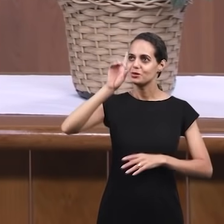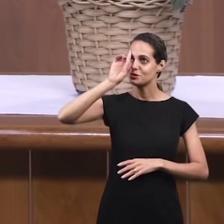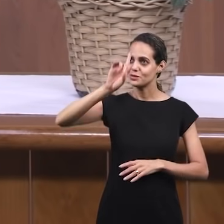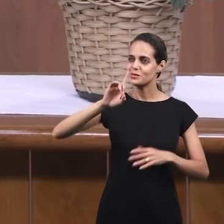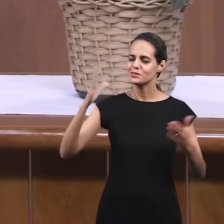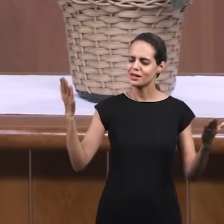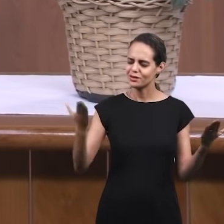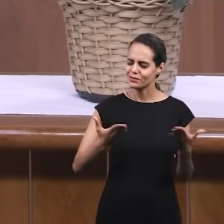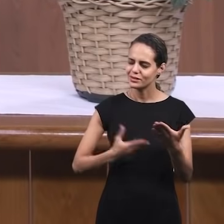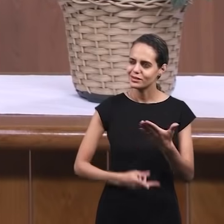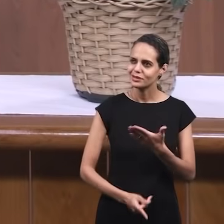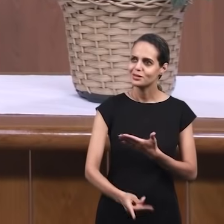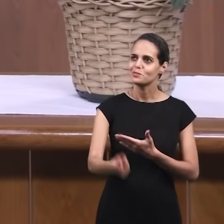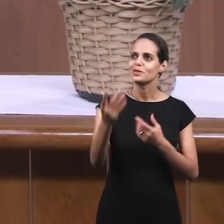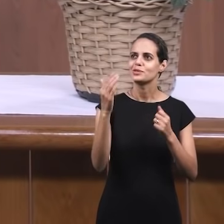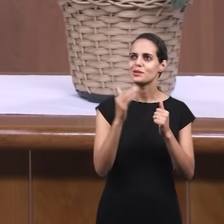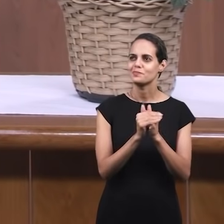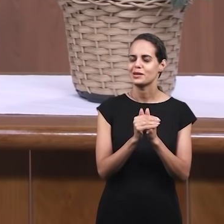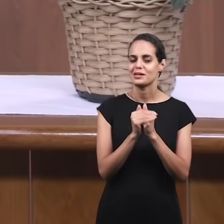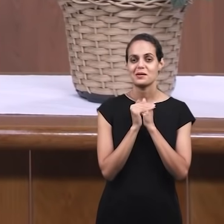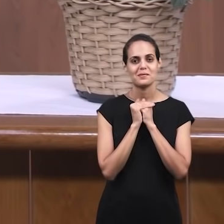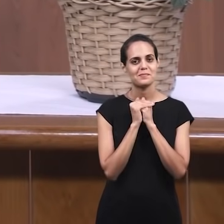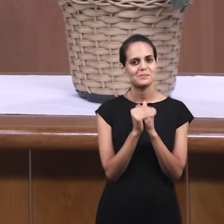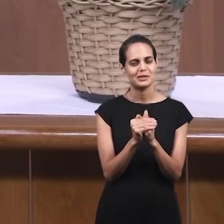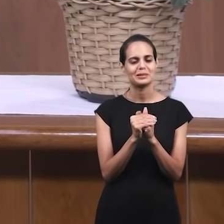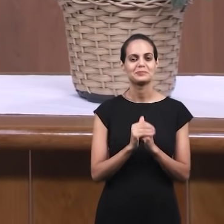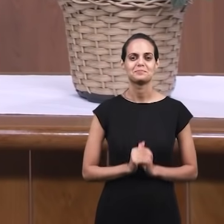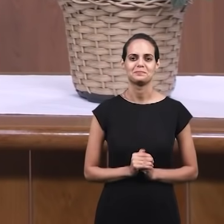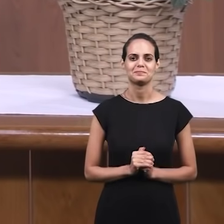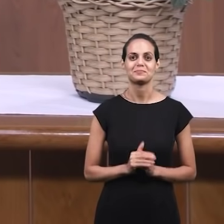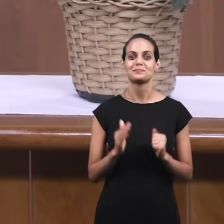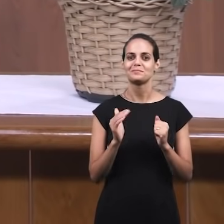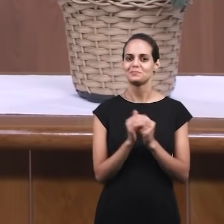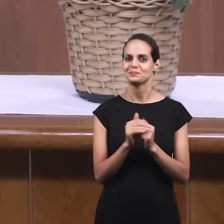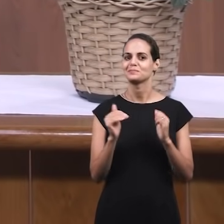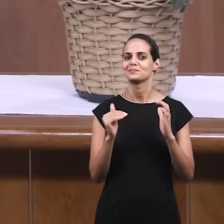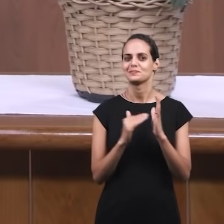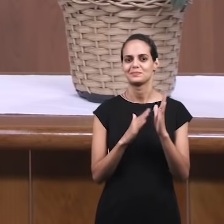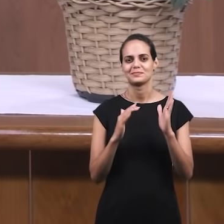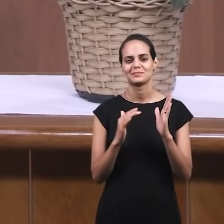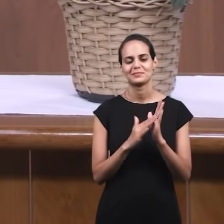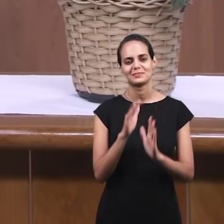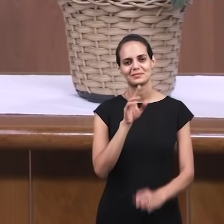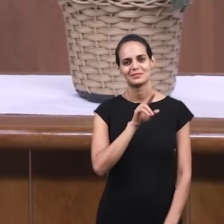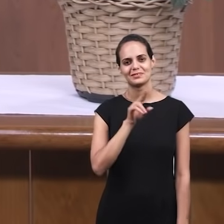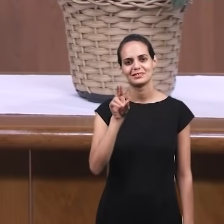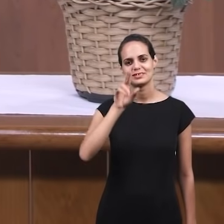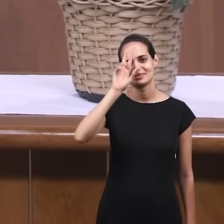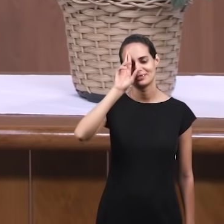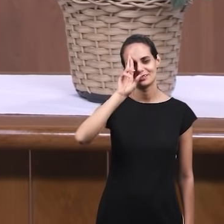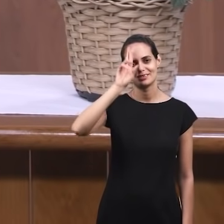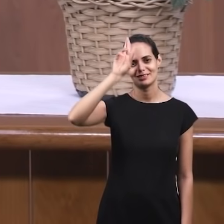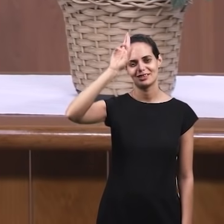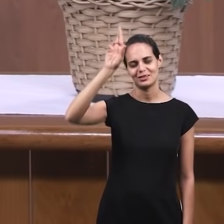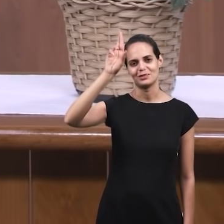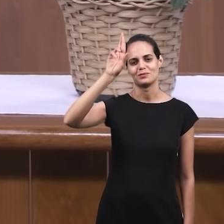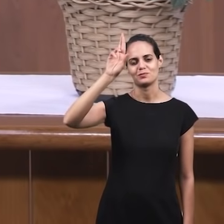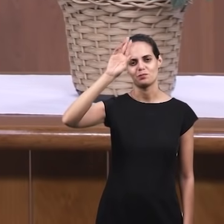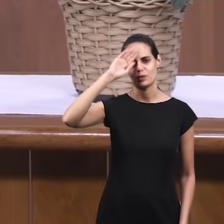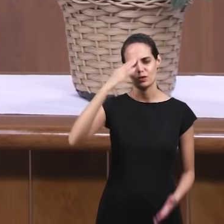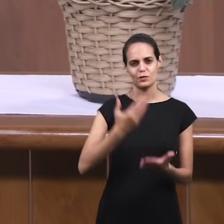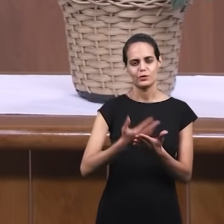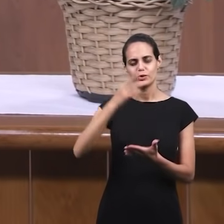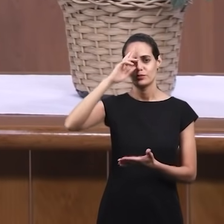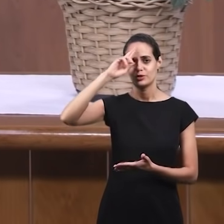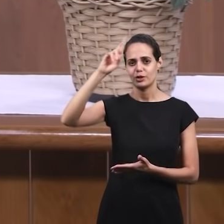povo de Deus, desde agora e para sempre. Amém. Amém. Louvado seja o nome do Senhor. Confio no